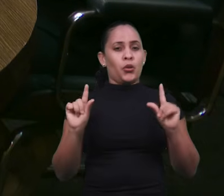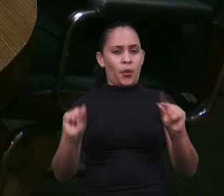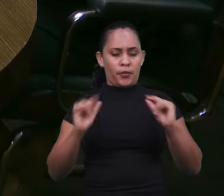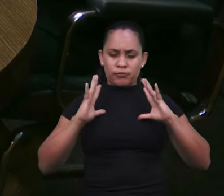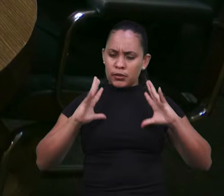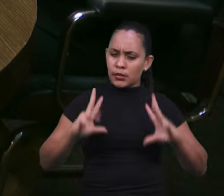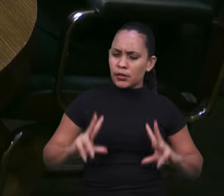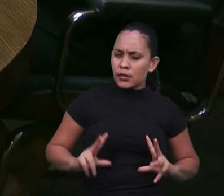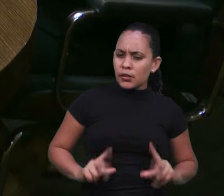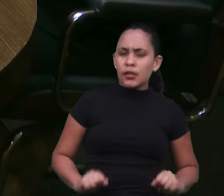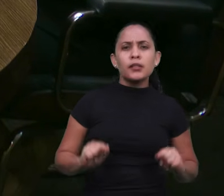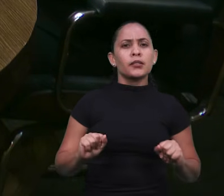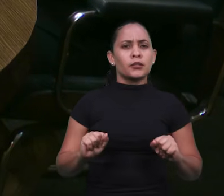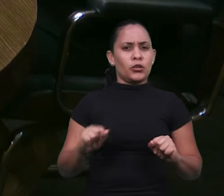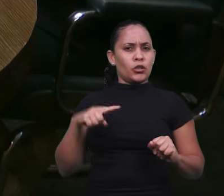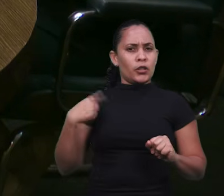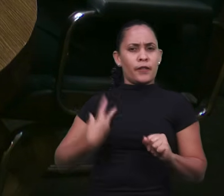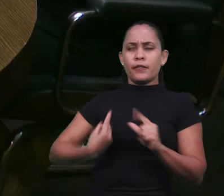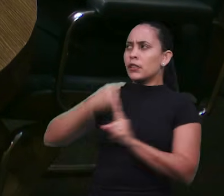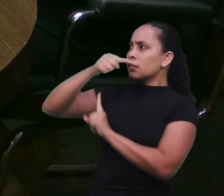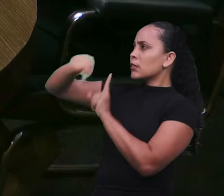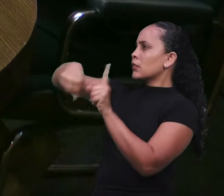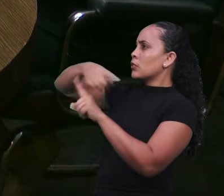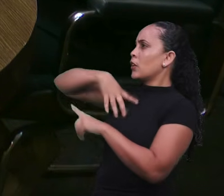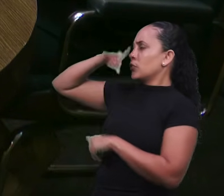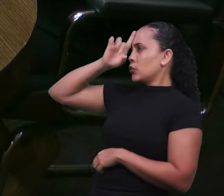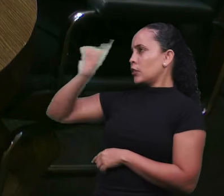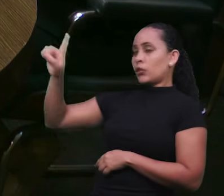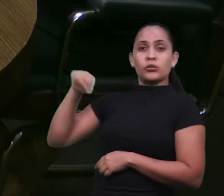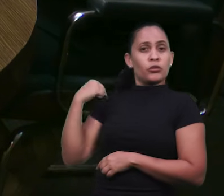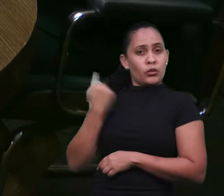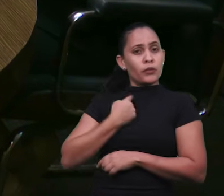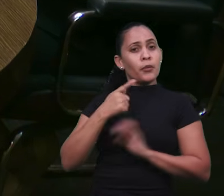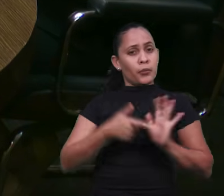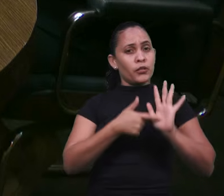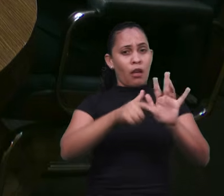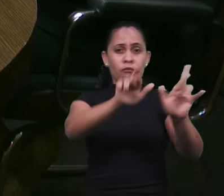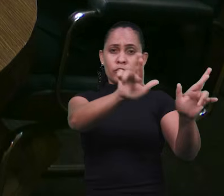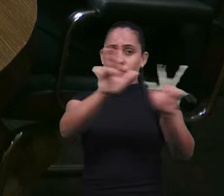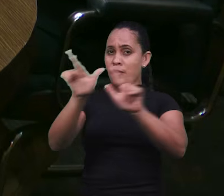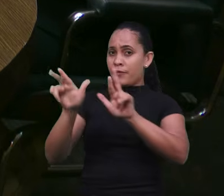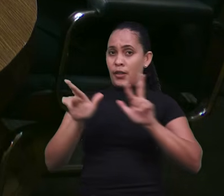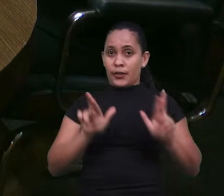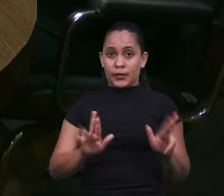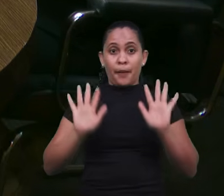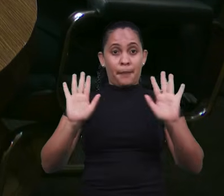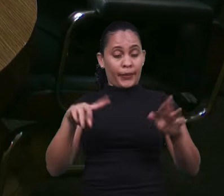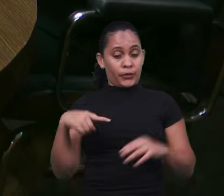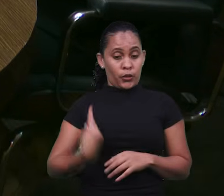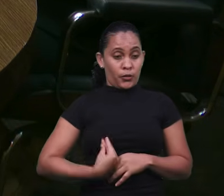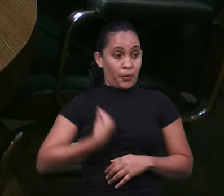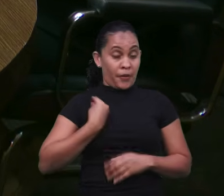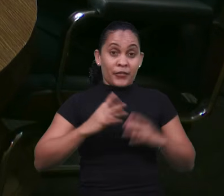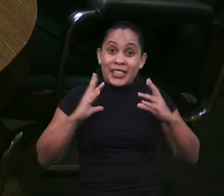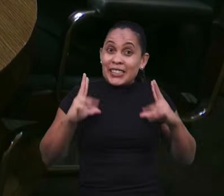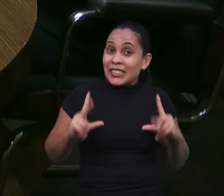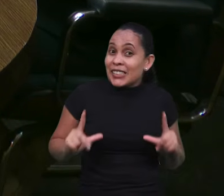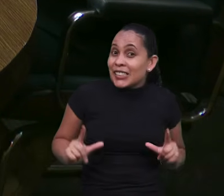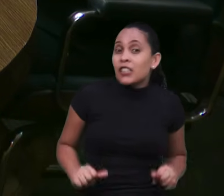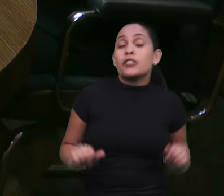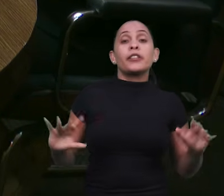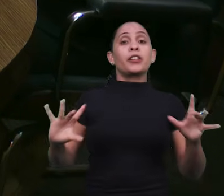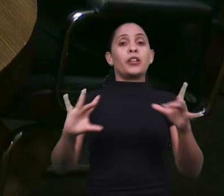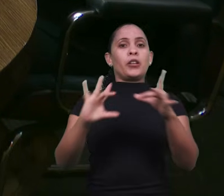a santidade de Deus, sermos santos, então nós vamos trazer algumas diferenças aí, mas nós que temos a vida santificada, a vida